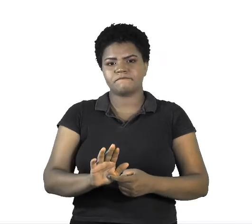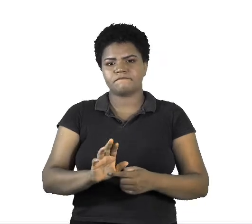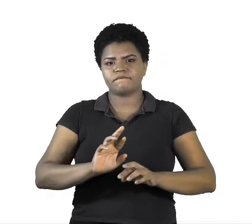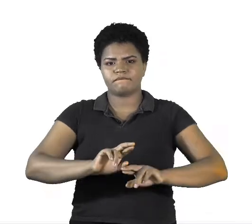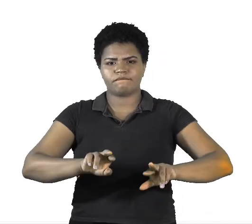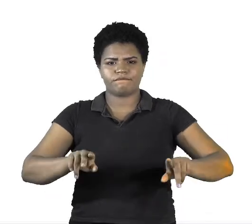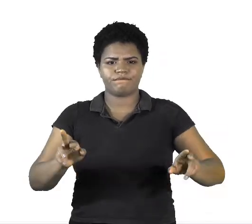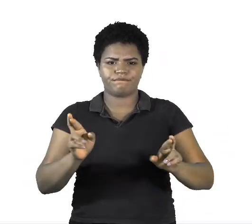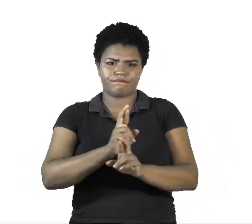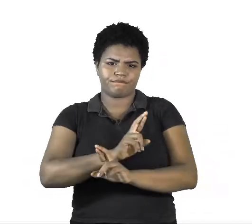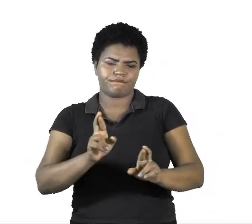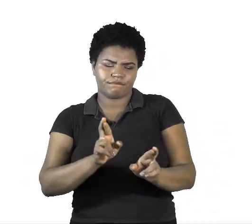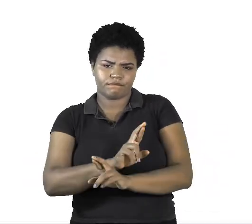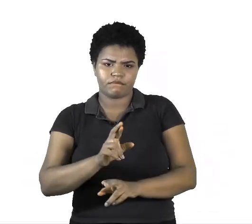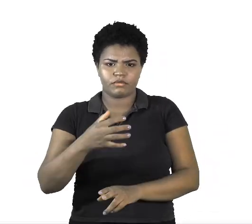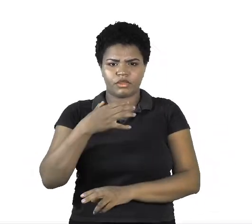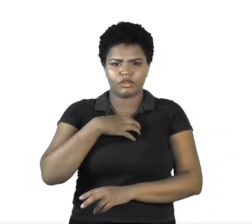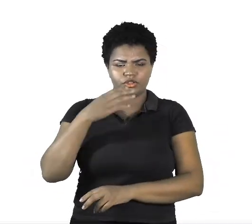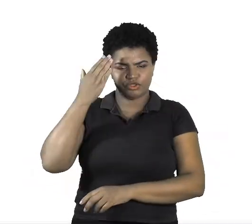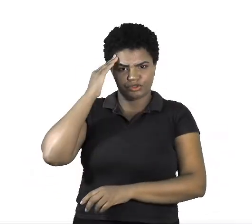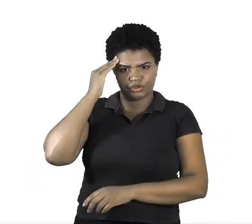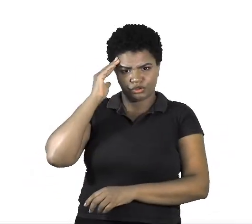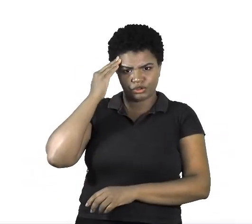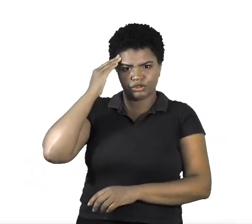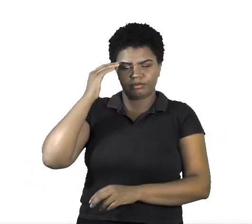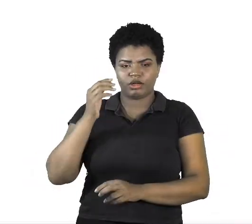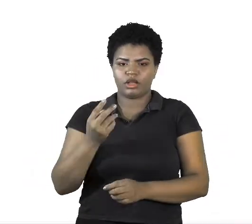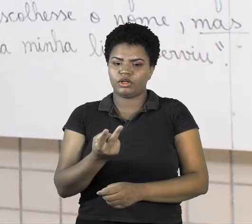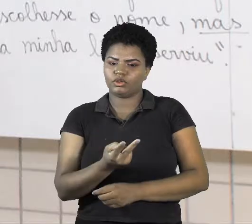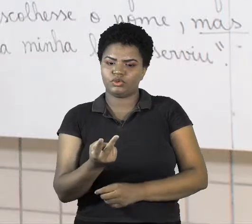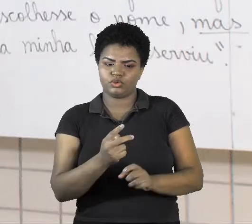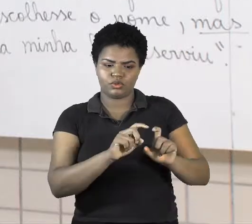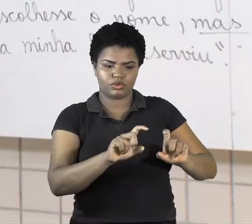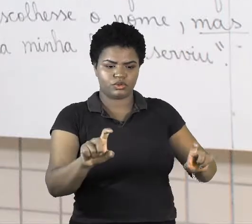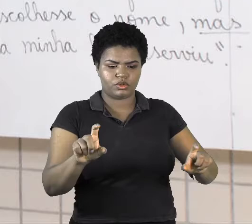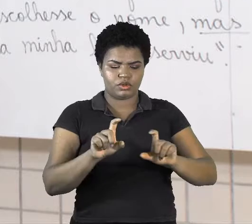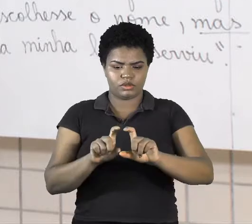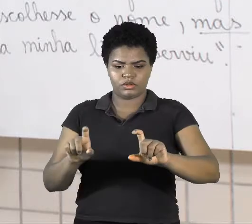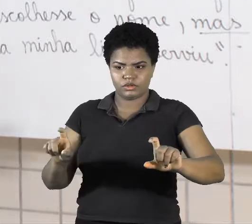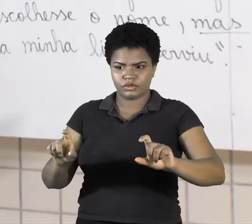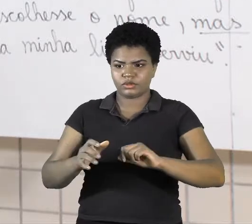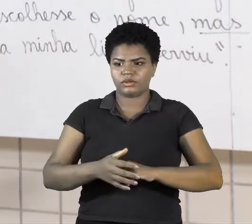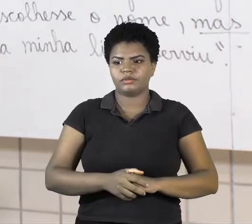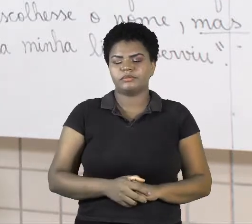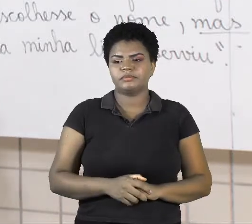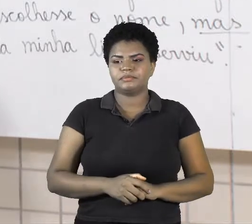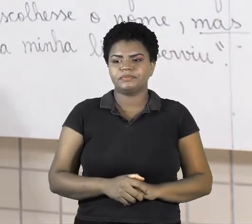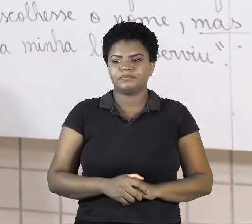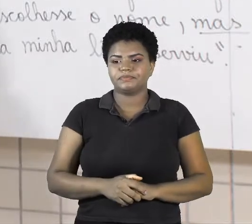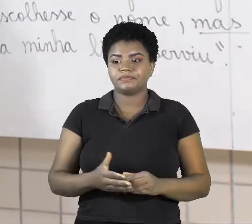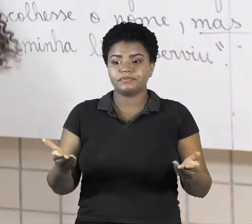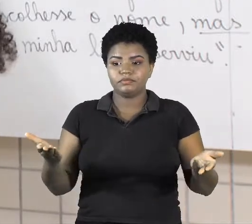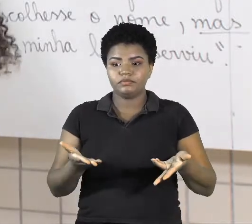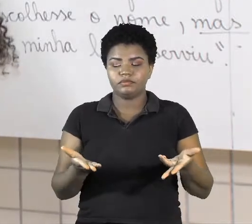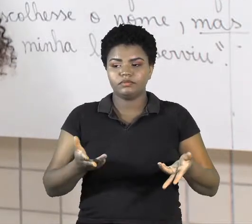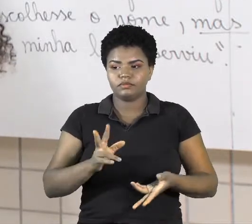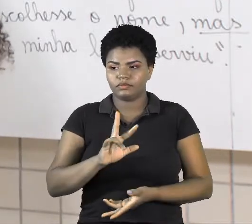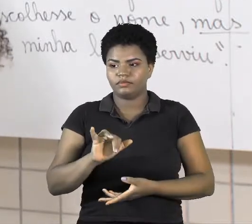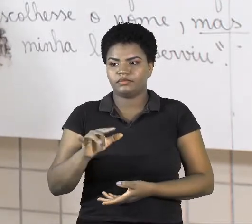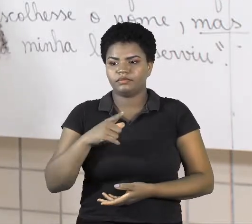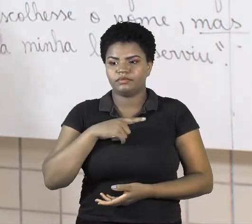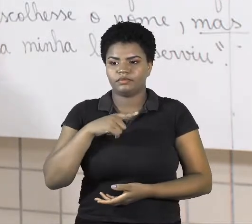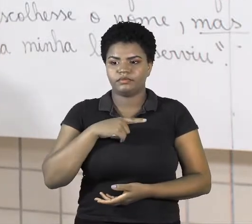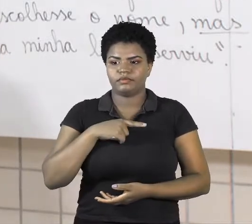de sentido entre as duas orações, que foi aquele quadro que nós vimos antes. Mas agora a gente vai ter aí a